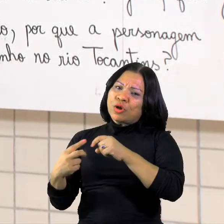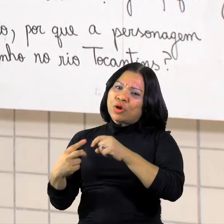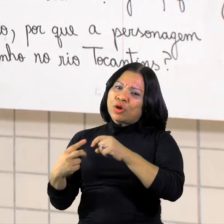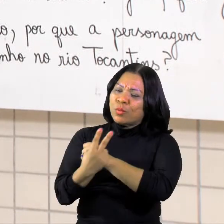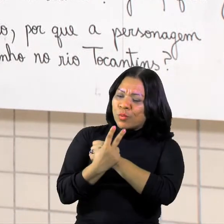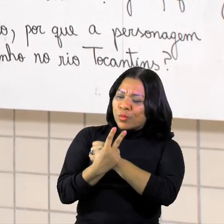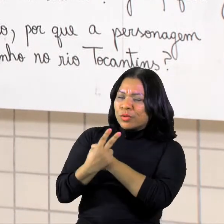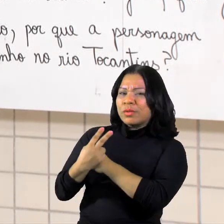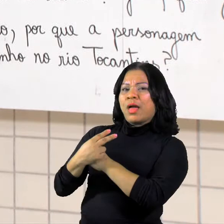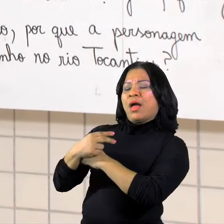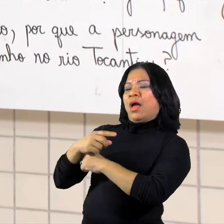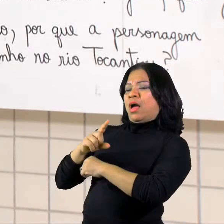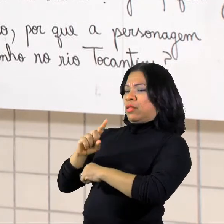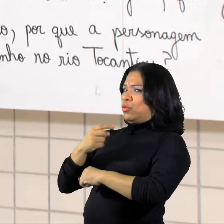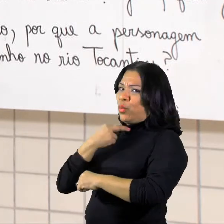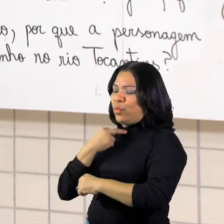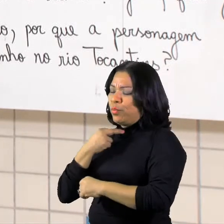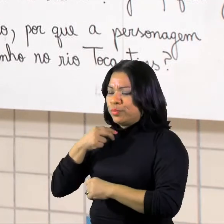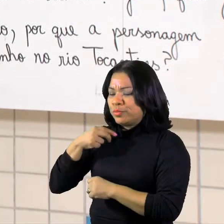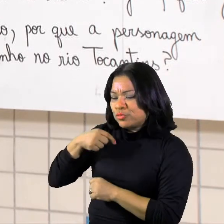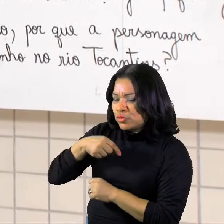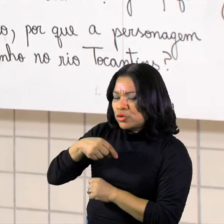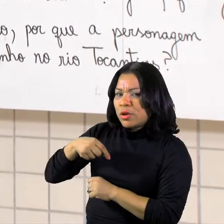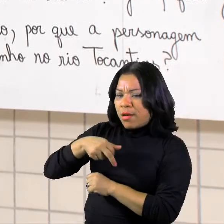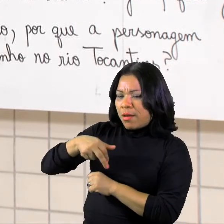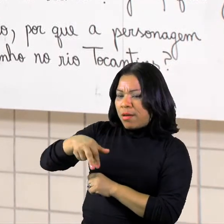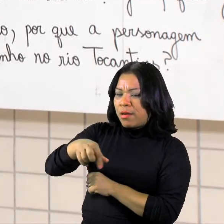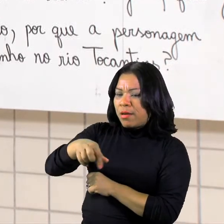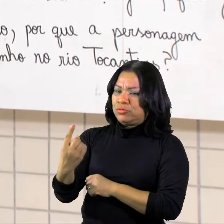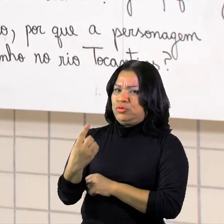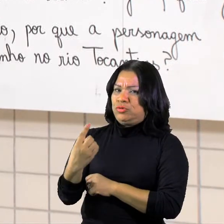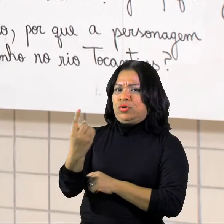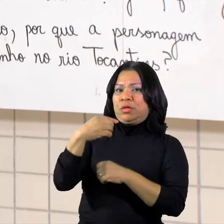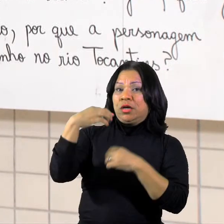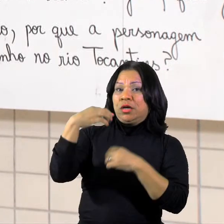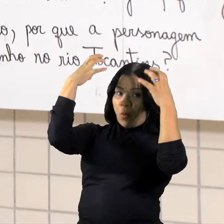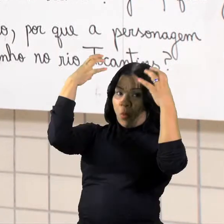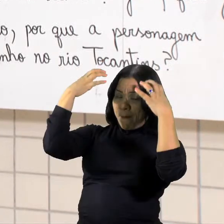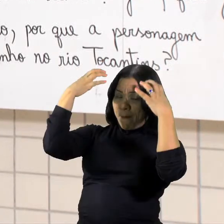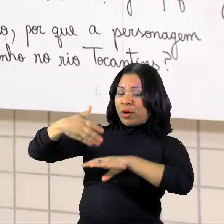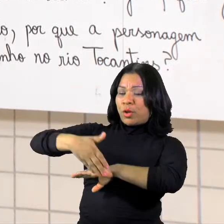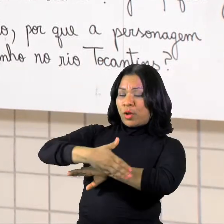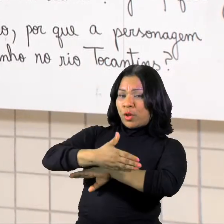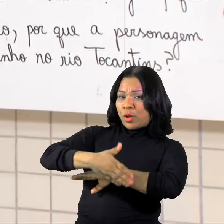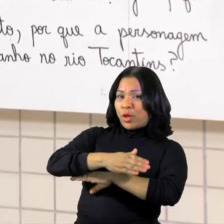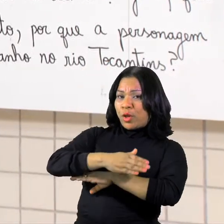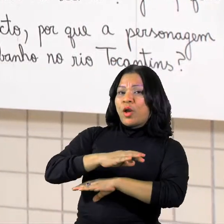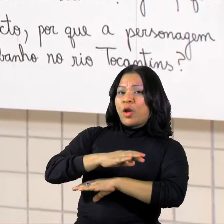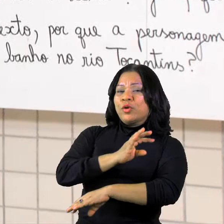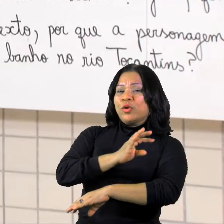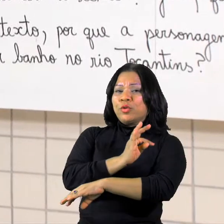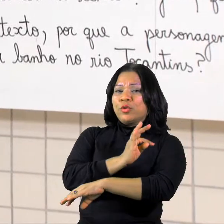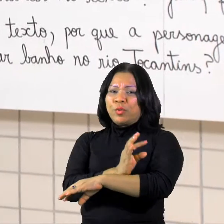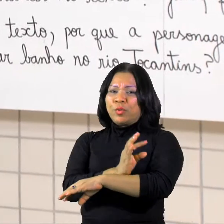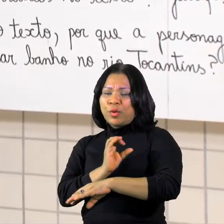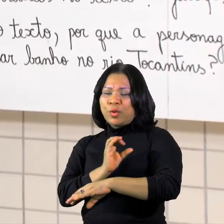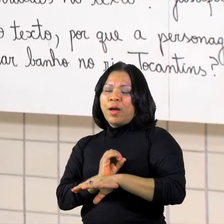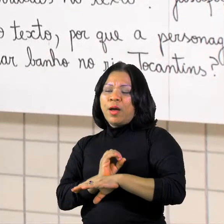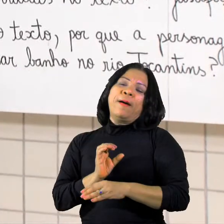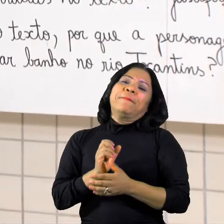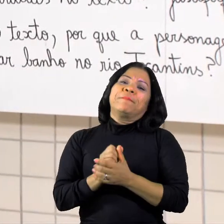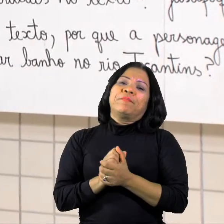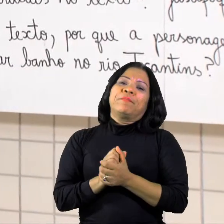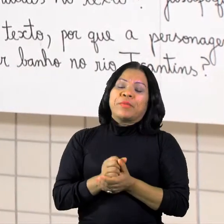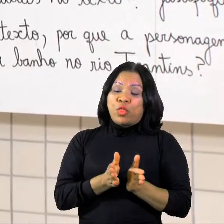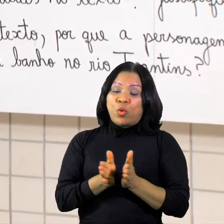deixar andar sozinho no cerrado, não tomar banho sozinho no rio Tocantins. A segunda questão